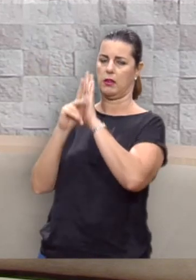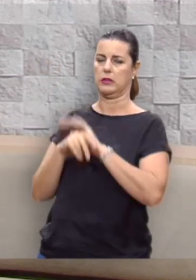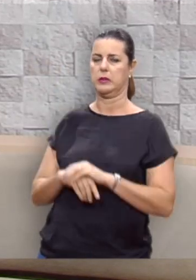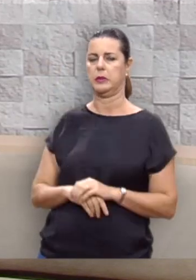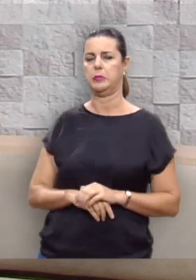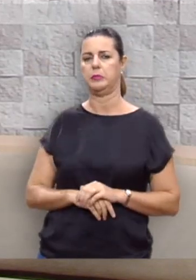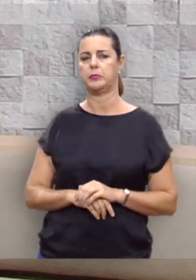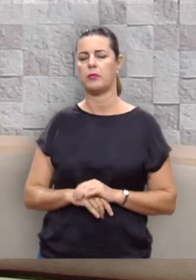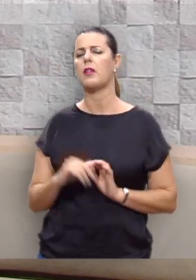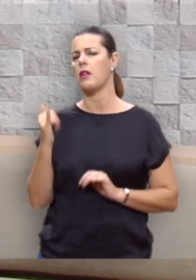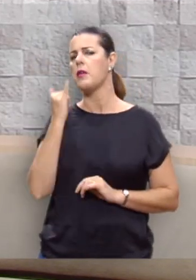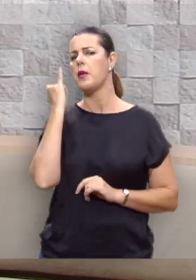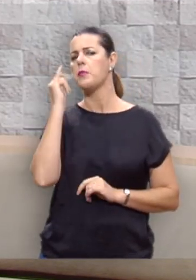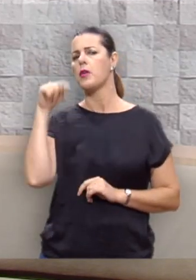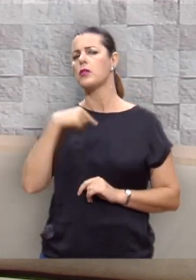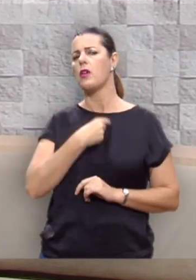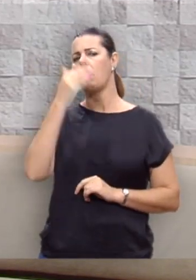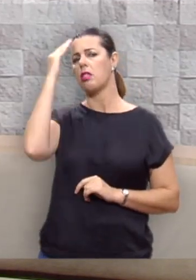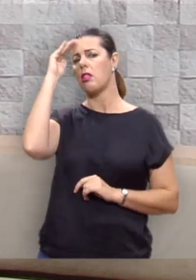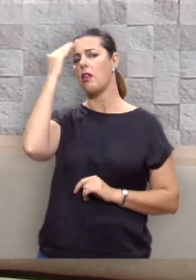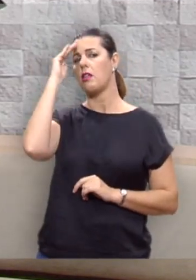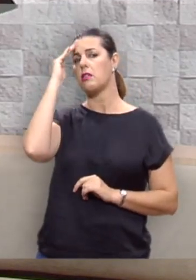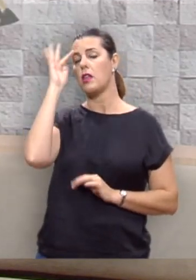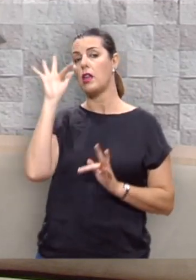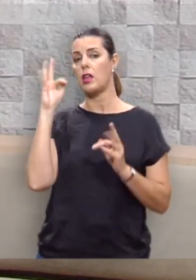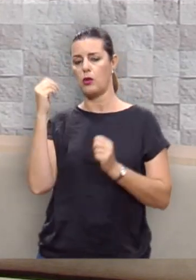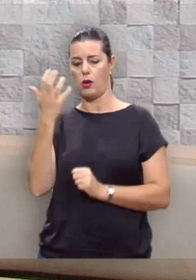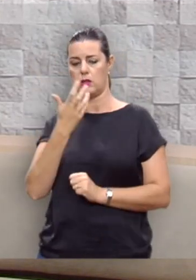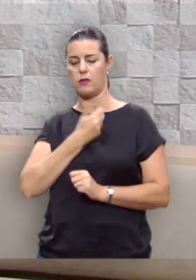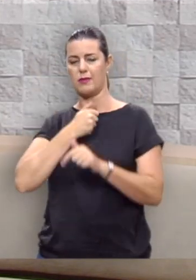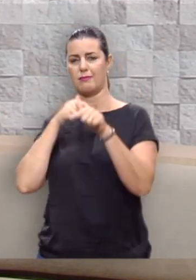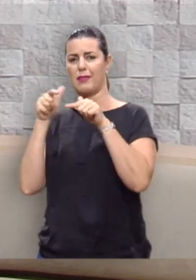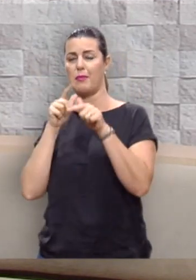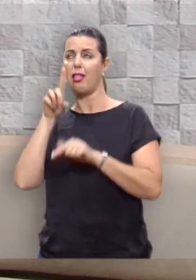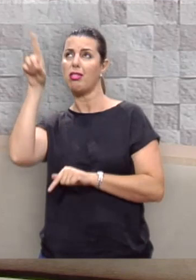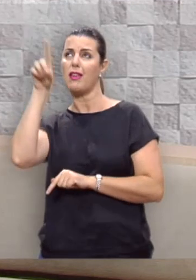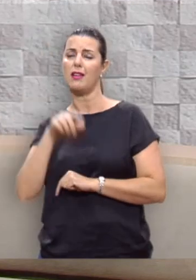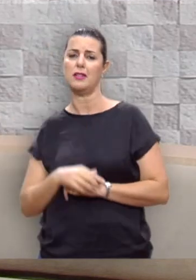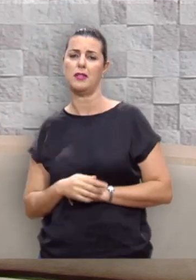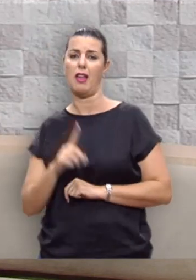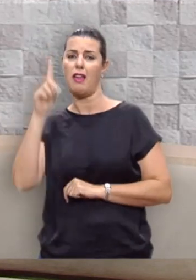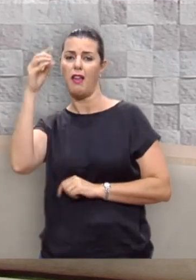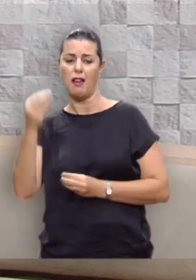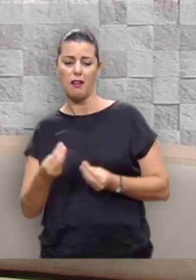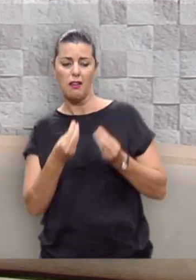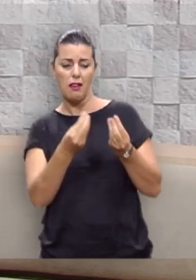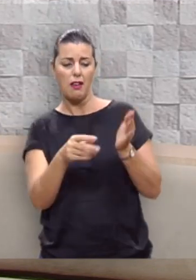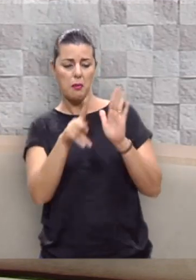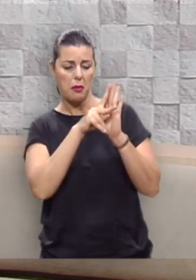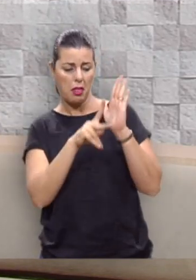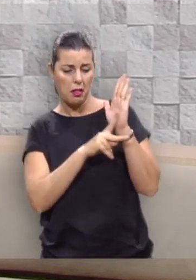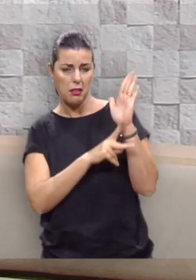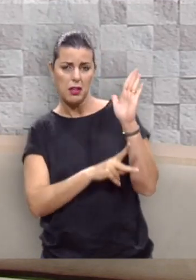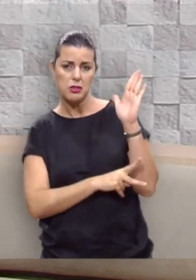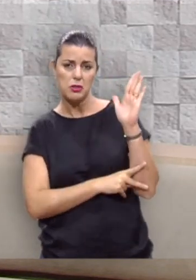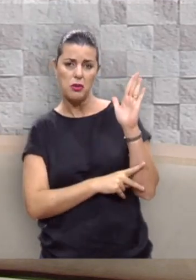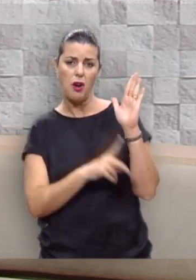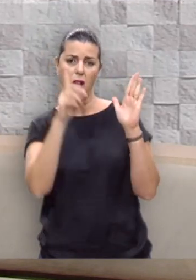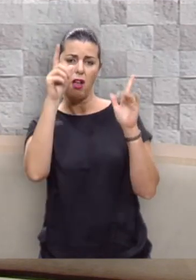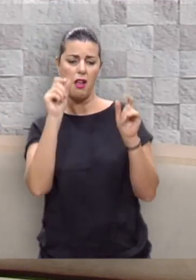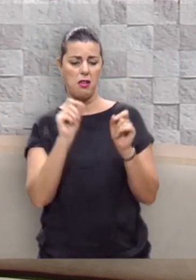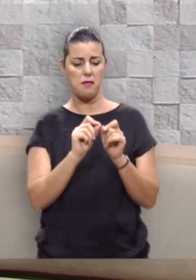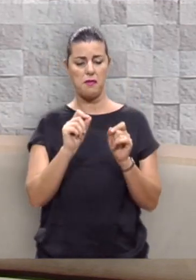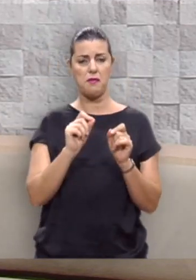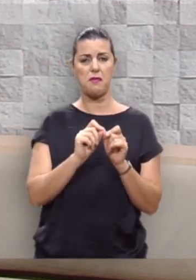glória. É muito importante entender que toda a salvação é obra de Deus. Foi Ele quem planejou, é Ele quem